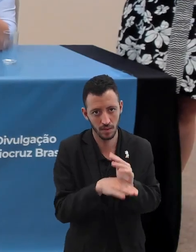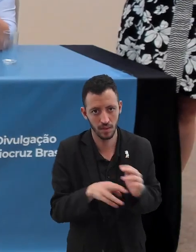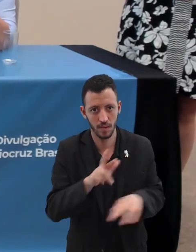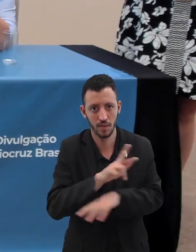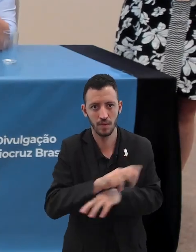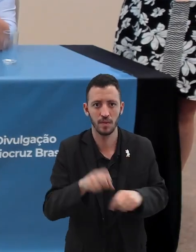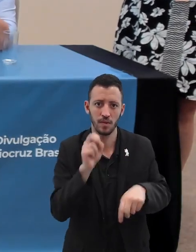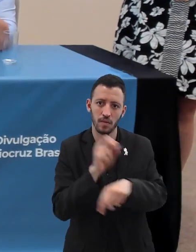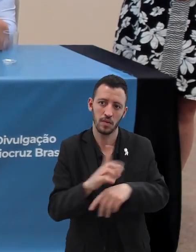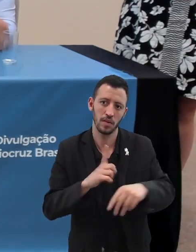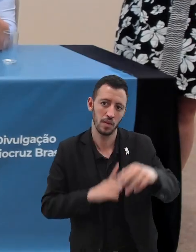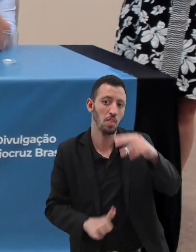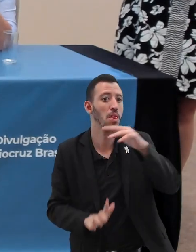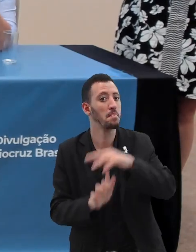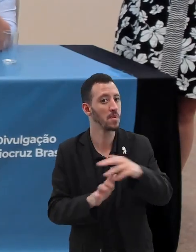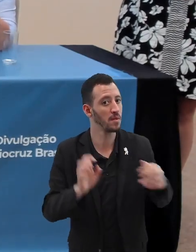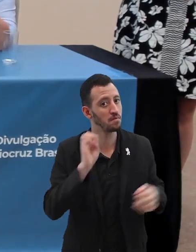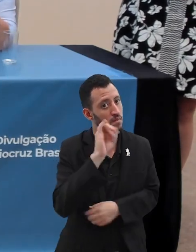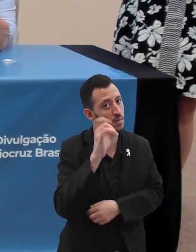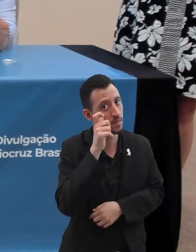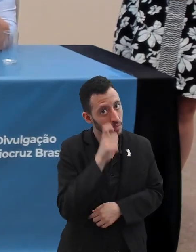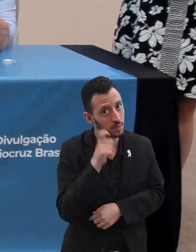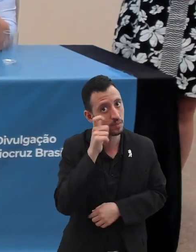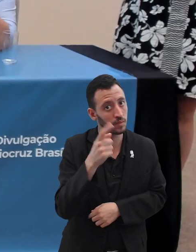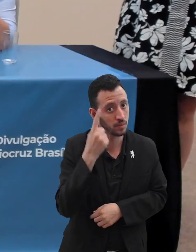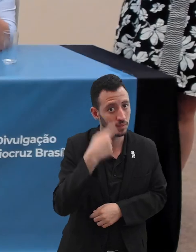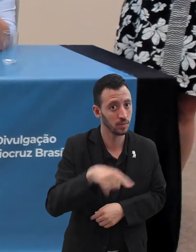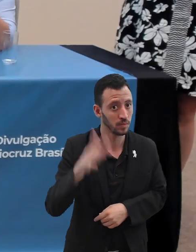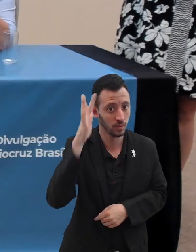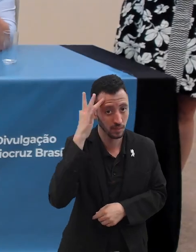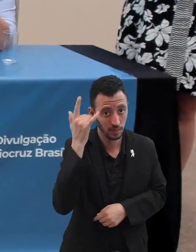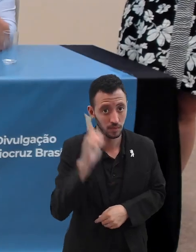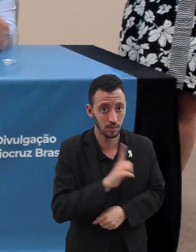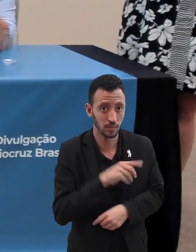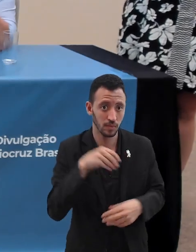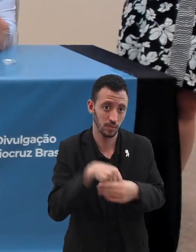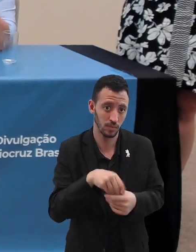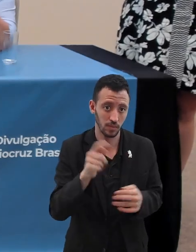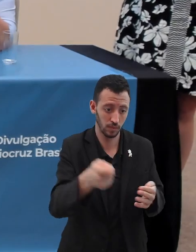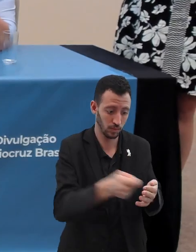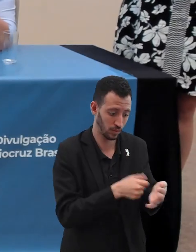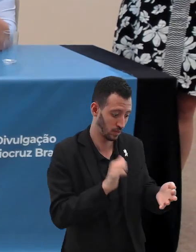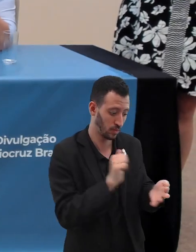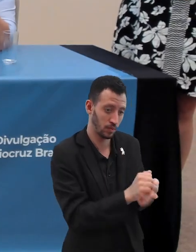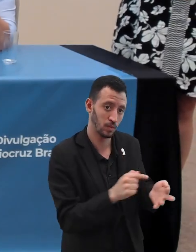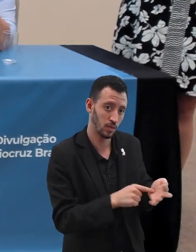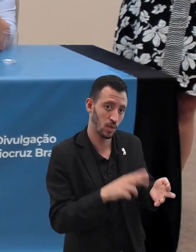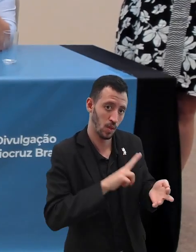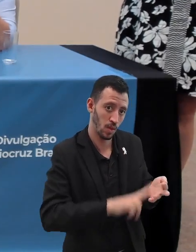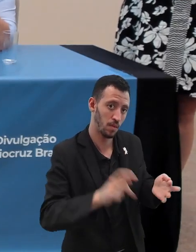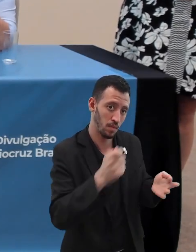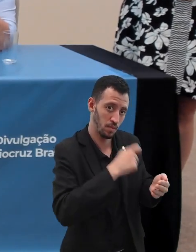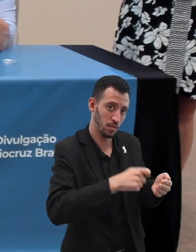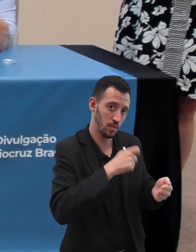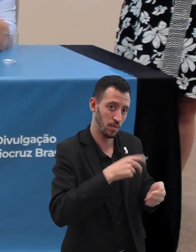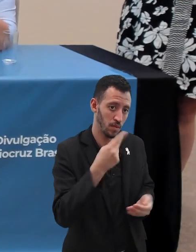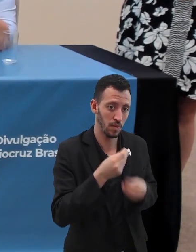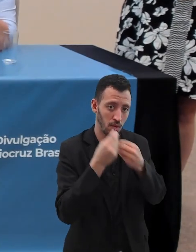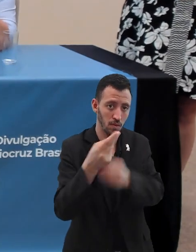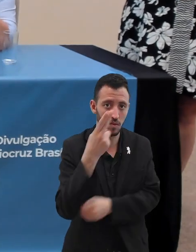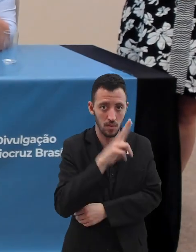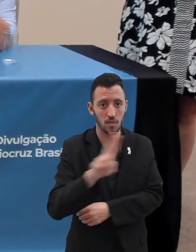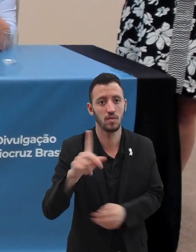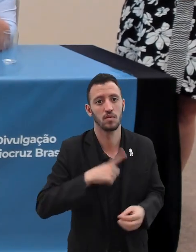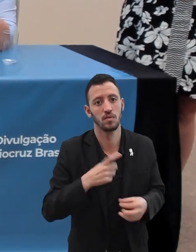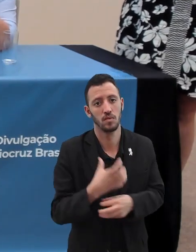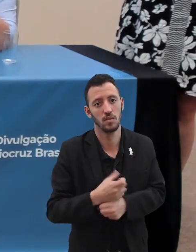com vagas limitadas. Então, quem tiver interesse de ir, amanhã, no credenciamento, quando for assinar a lista, dá o seu nome para a gente